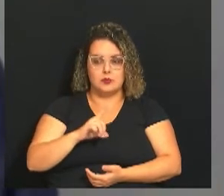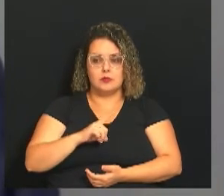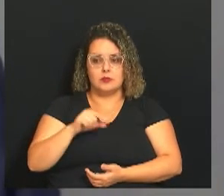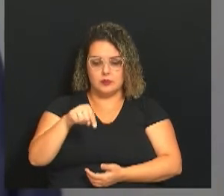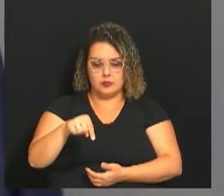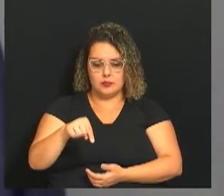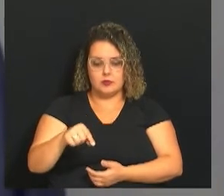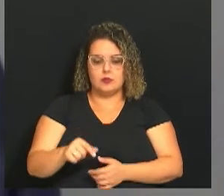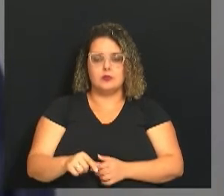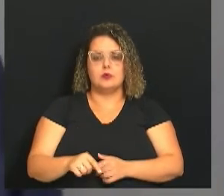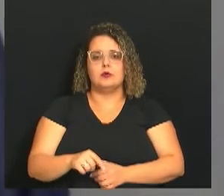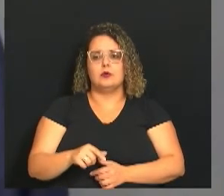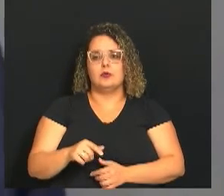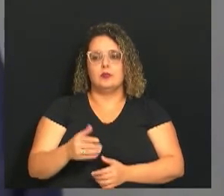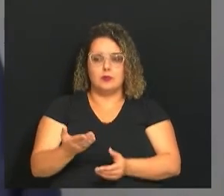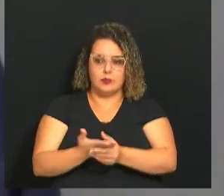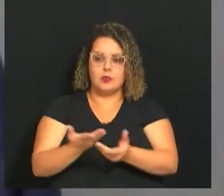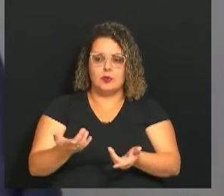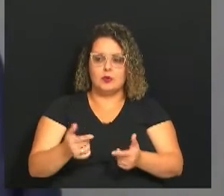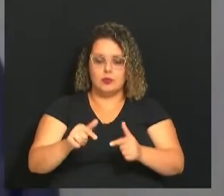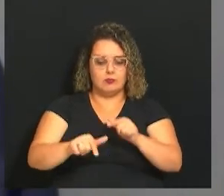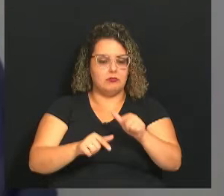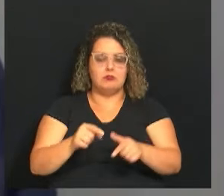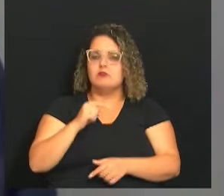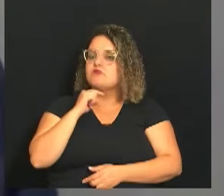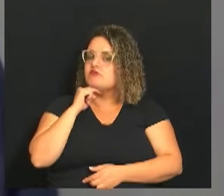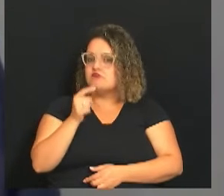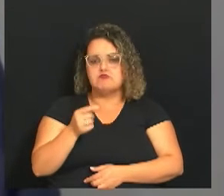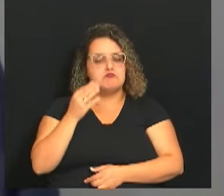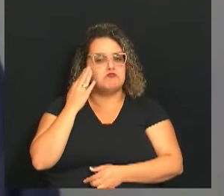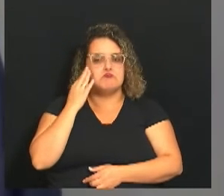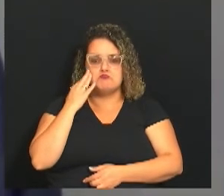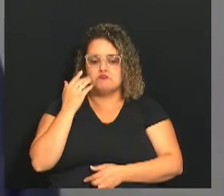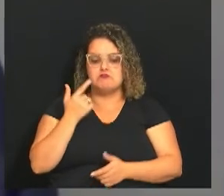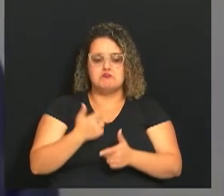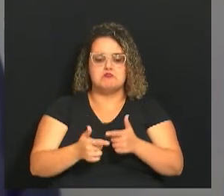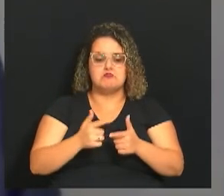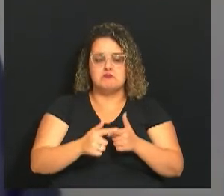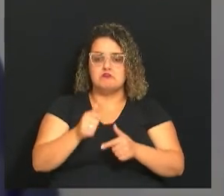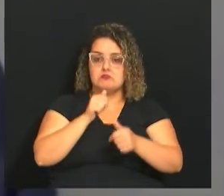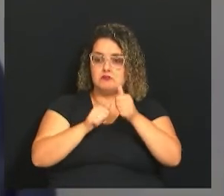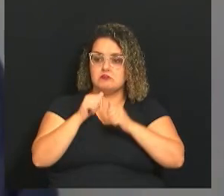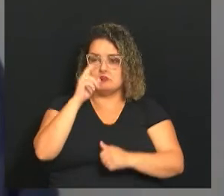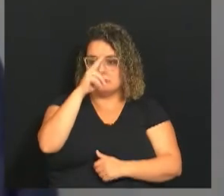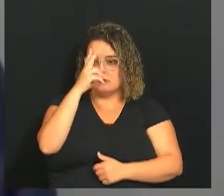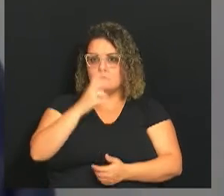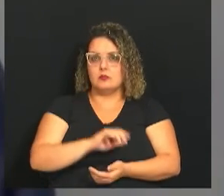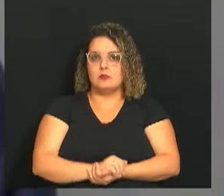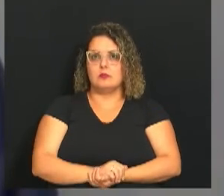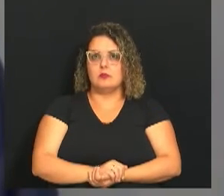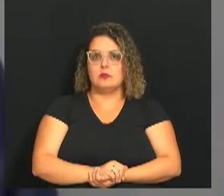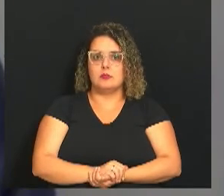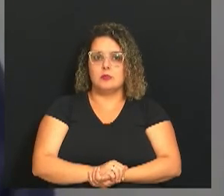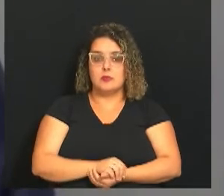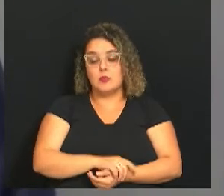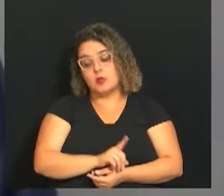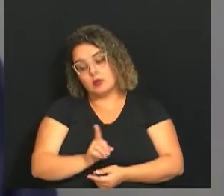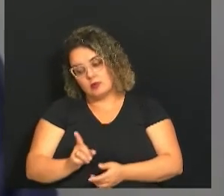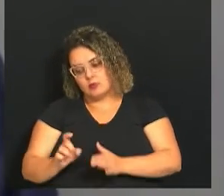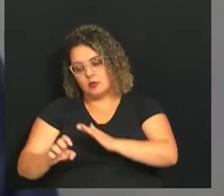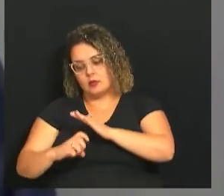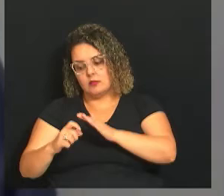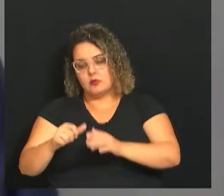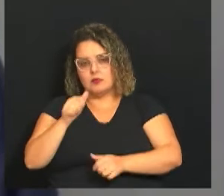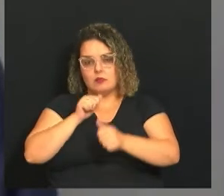funcionário, ninguém sabia, ele tinha problema com álcool, mas ele acabou indo trabalhar embriagado. E ele